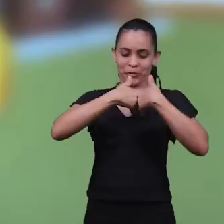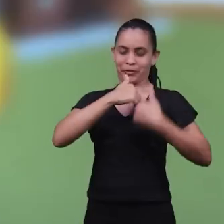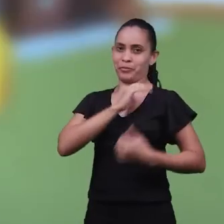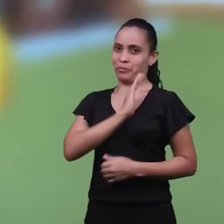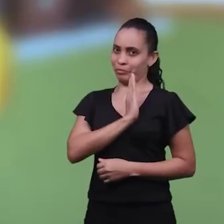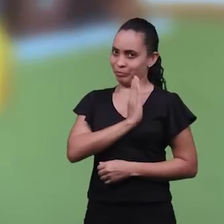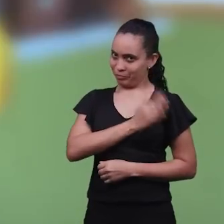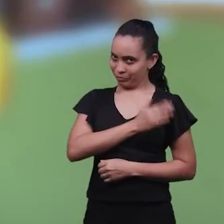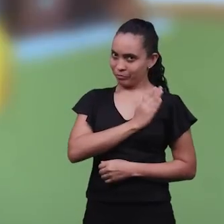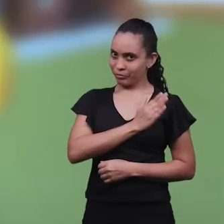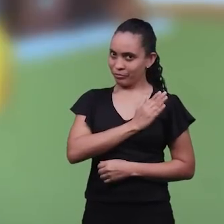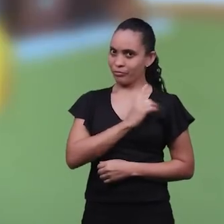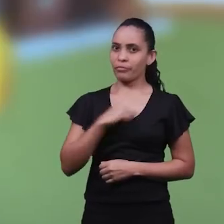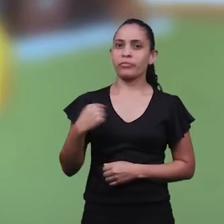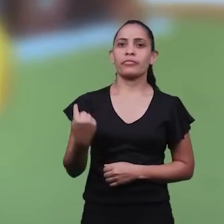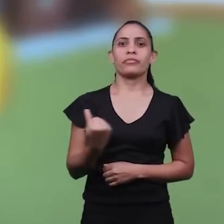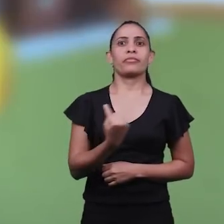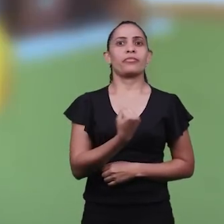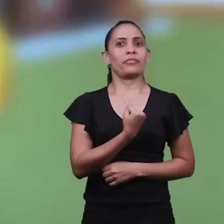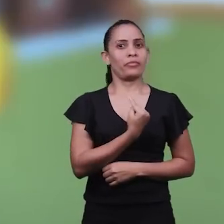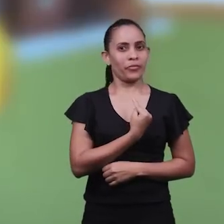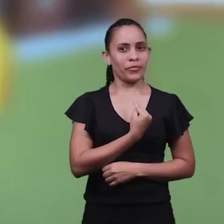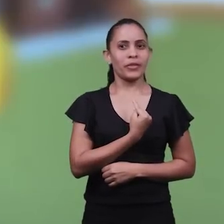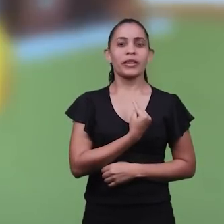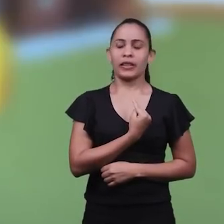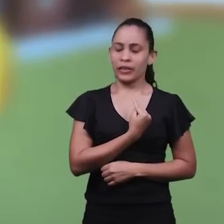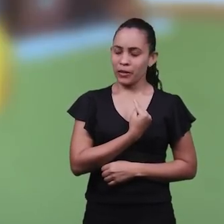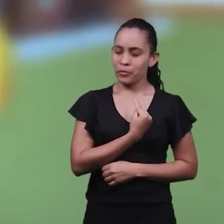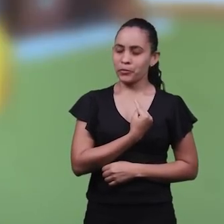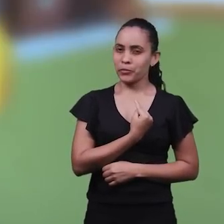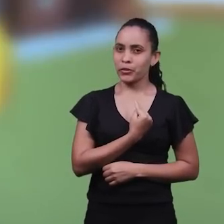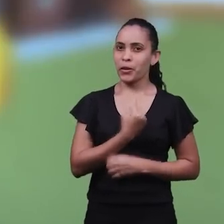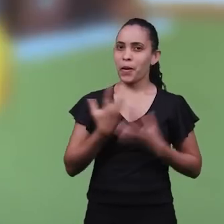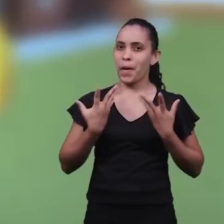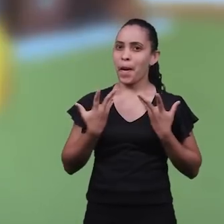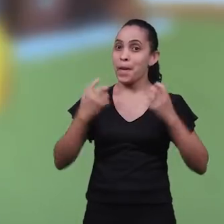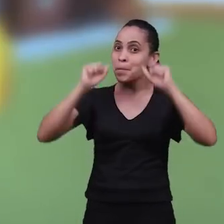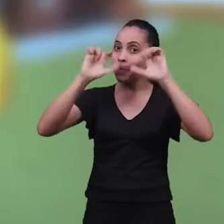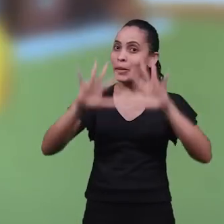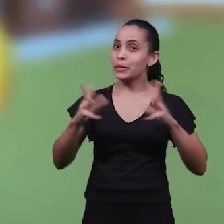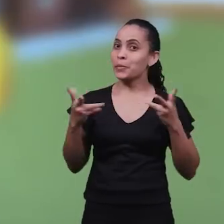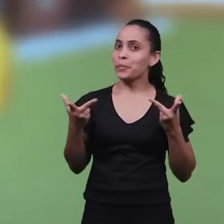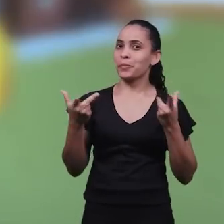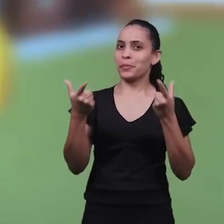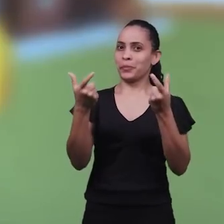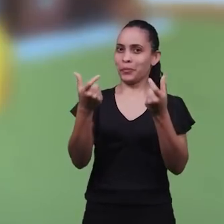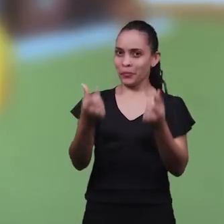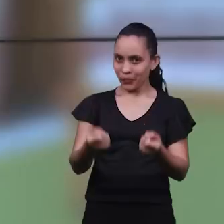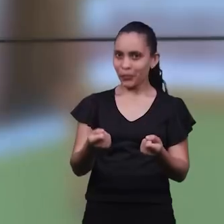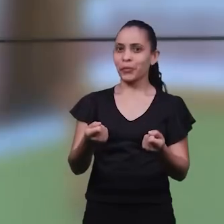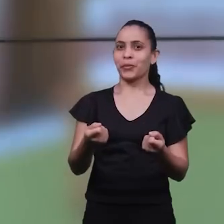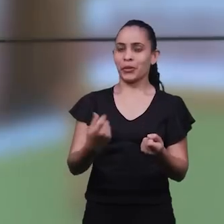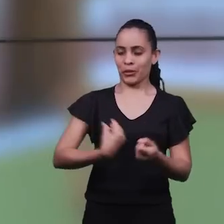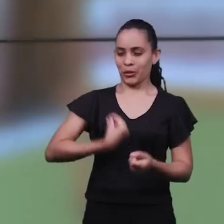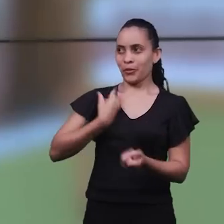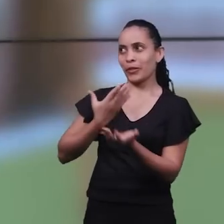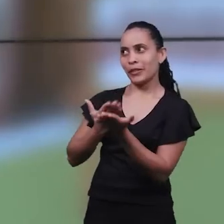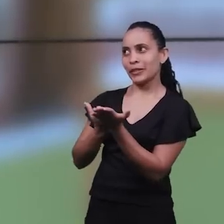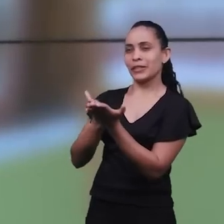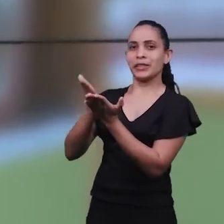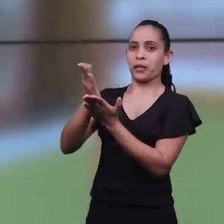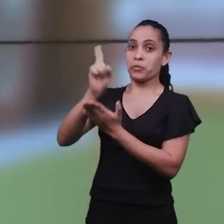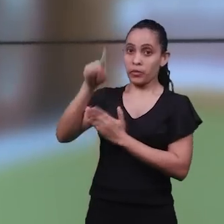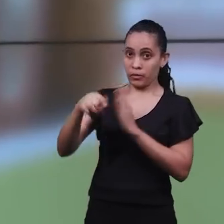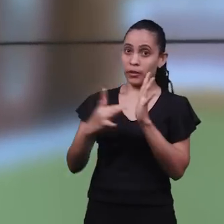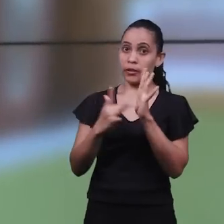Nós tivemos o privilégio de conhecer o único e verdadeiro caminho que é Jesus. Que essa palavra seja